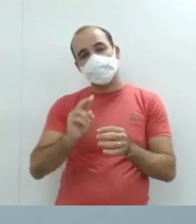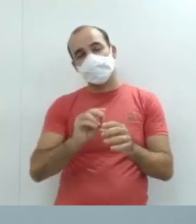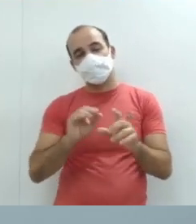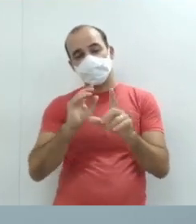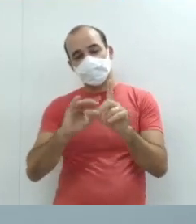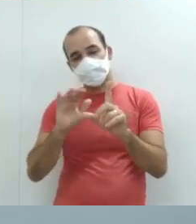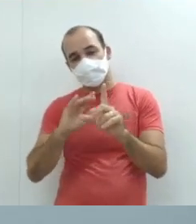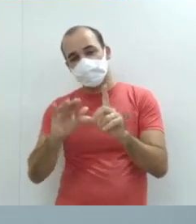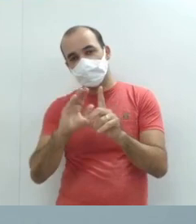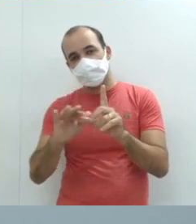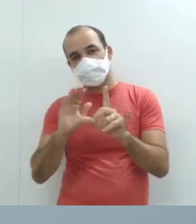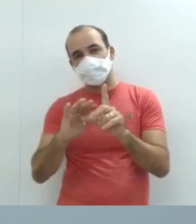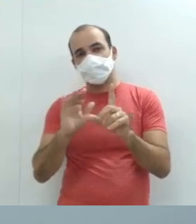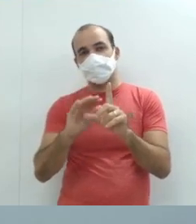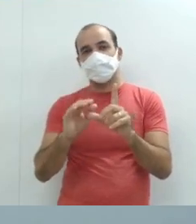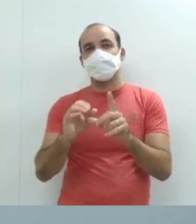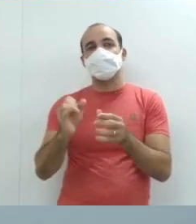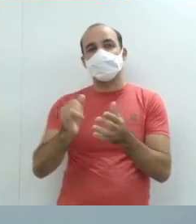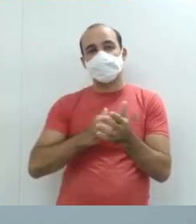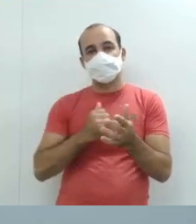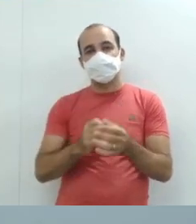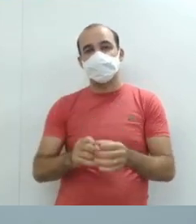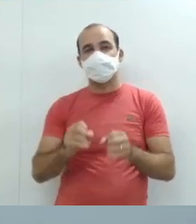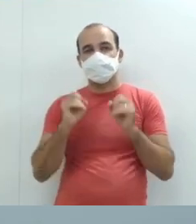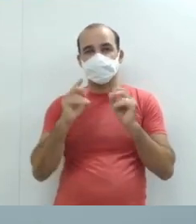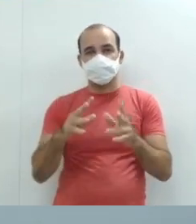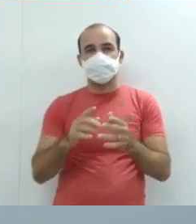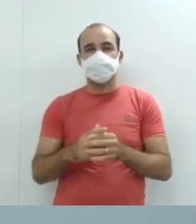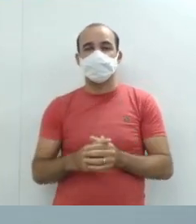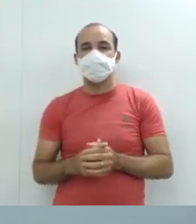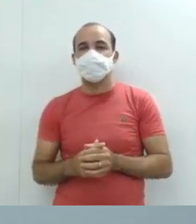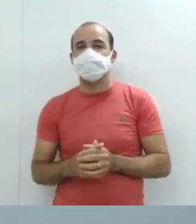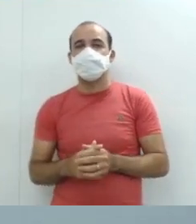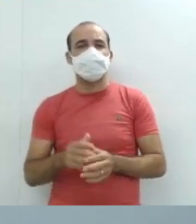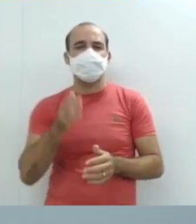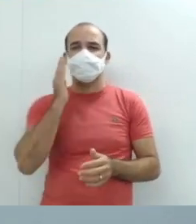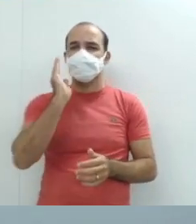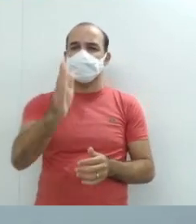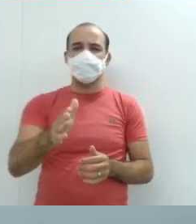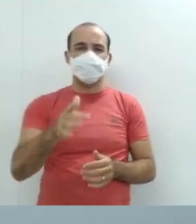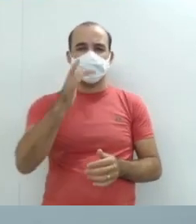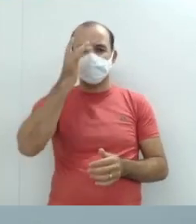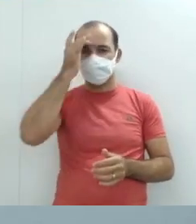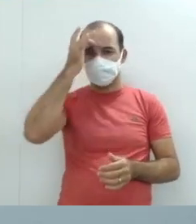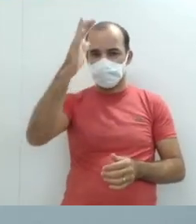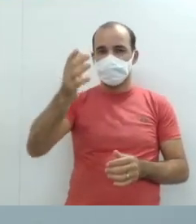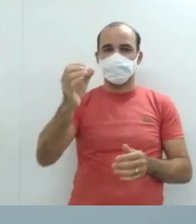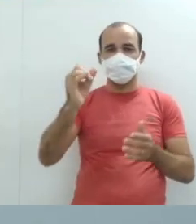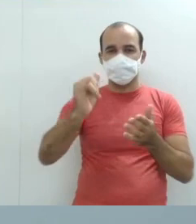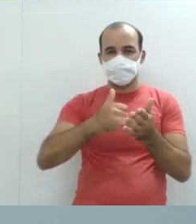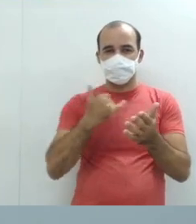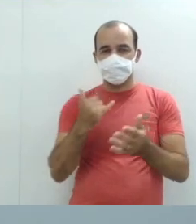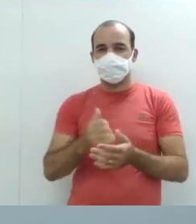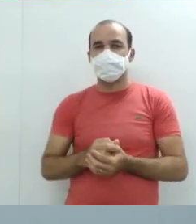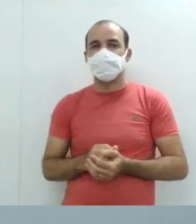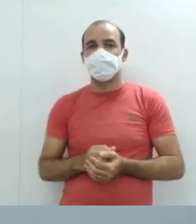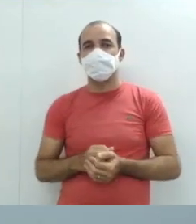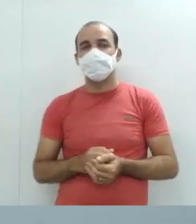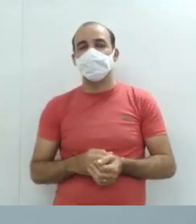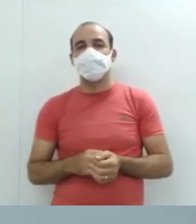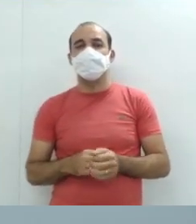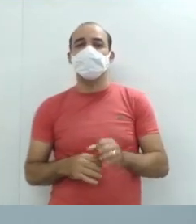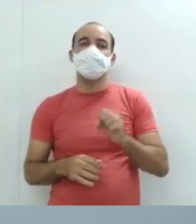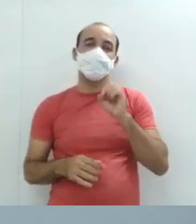Code e você vai poder fazer a sua inscrição, certo? Direto aí, sem nenhum problema, pedir sua isenção, etc. Se você quer